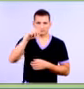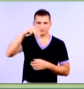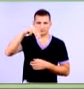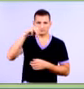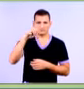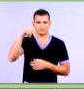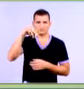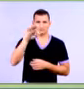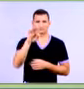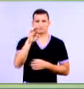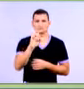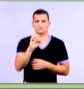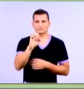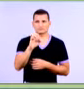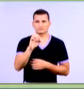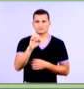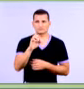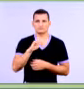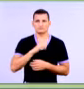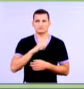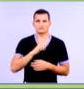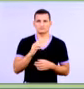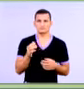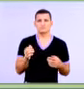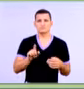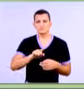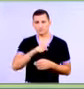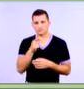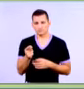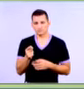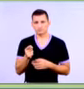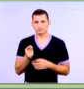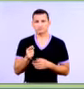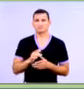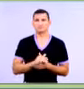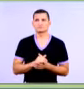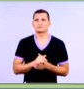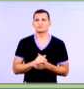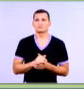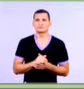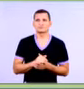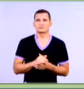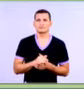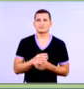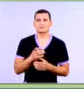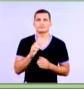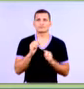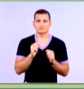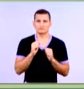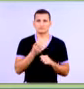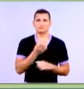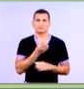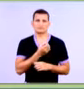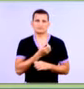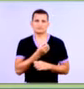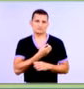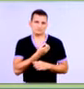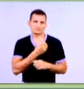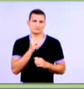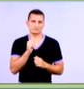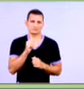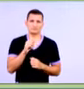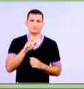próximo, eu tenho quem é o anterior. Então aqui, como eu fiz uma lista de números, eu também posso ter uma lista de nomes,